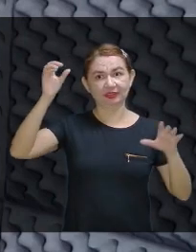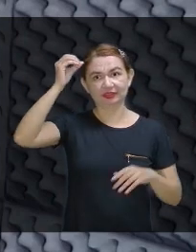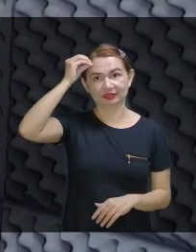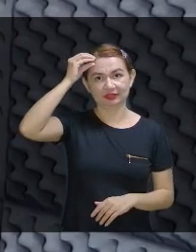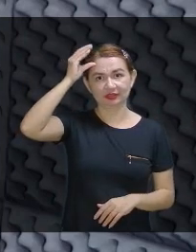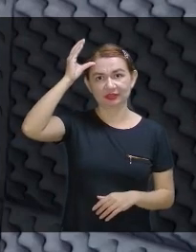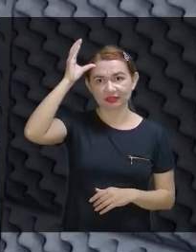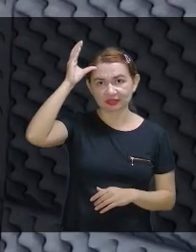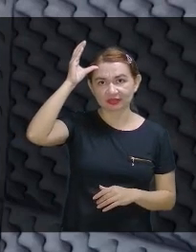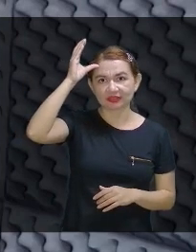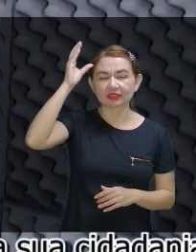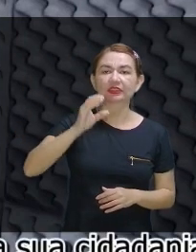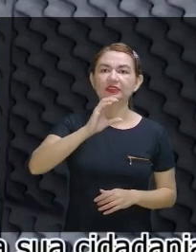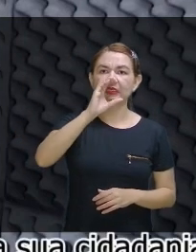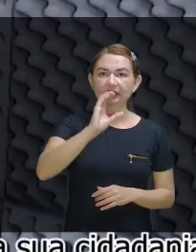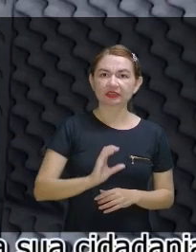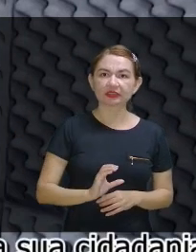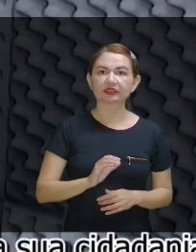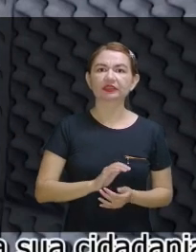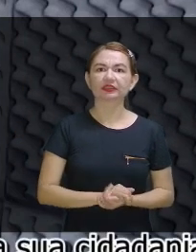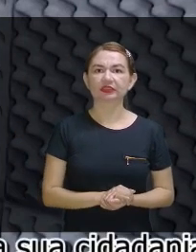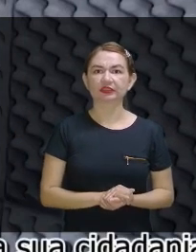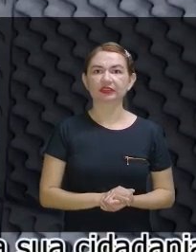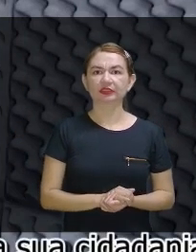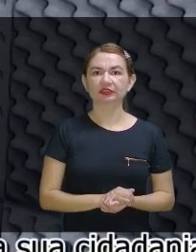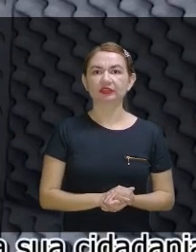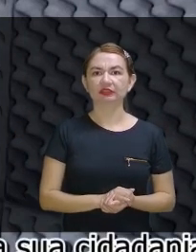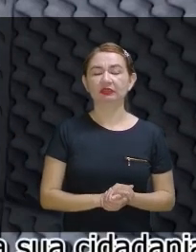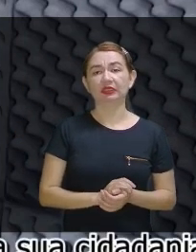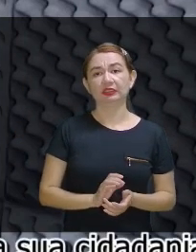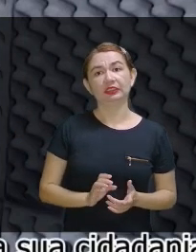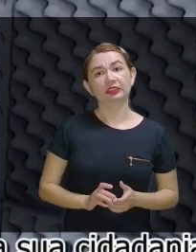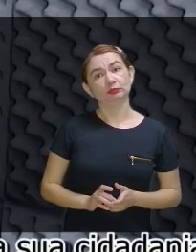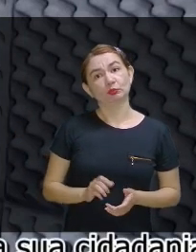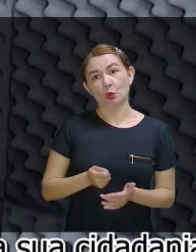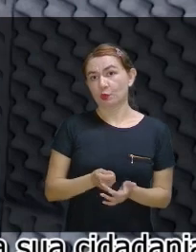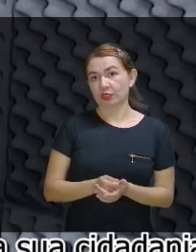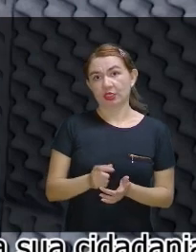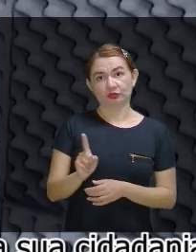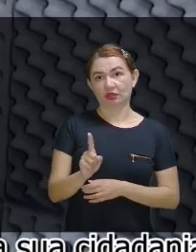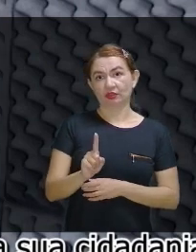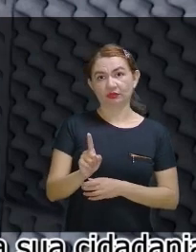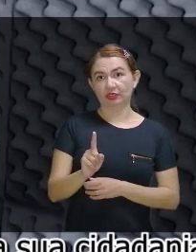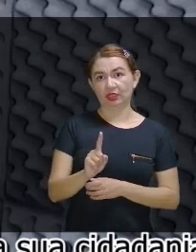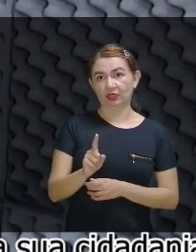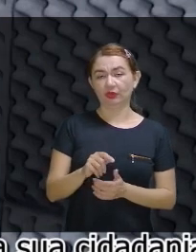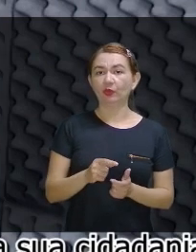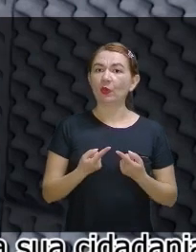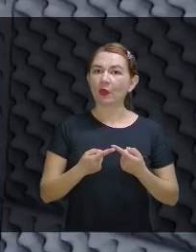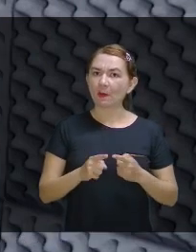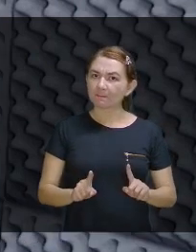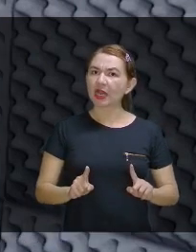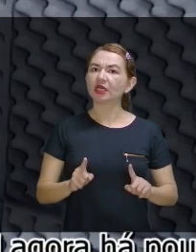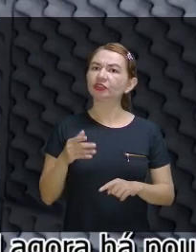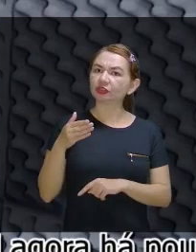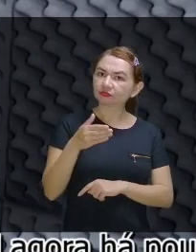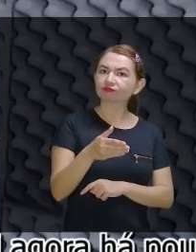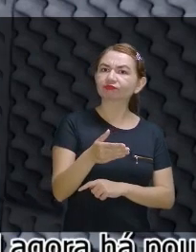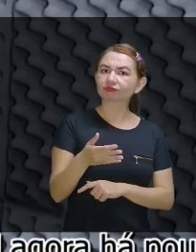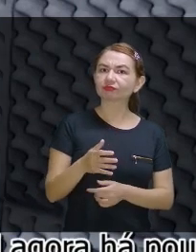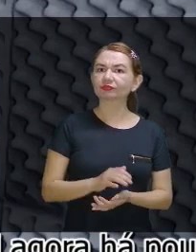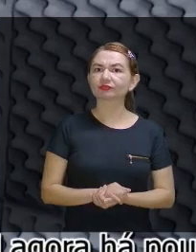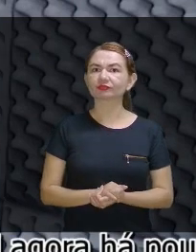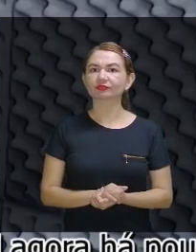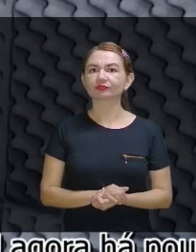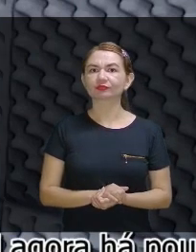ajudam, são cidadãos e, embora seja facultativo a eles, eles devem votar e exercer a sua cidadania. E se me permite